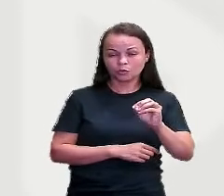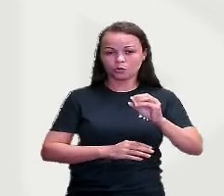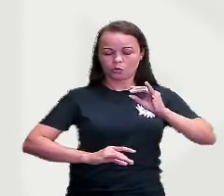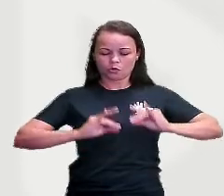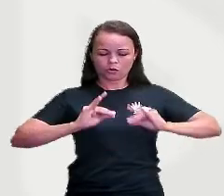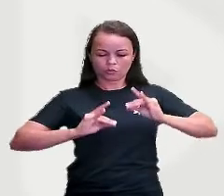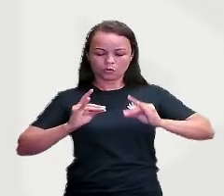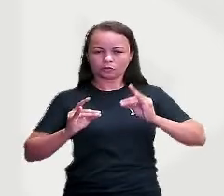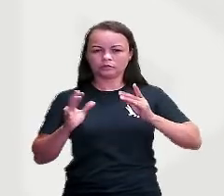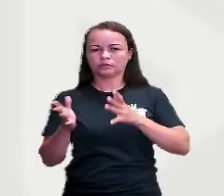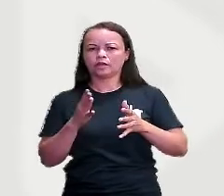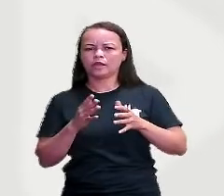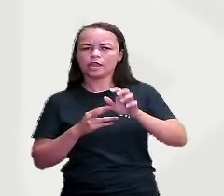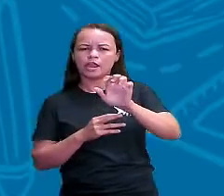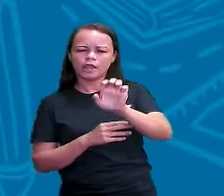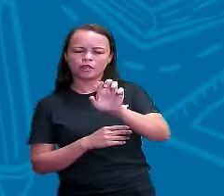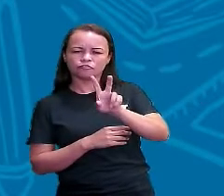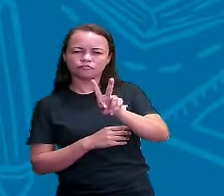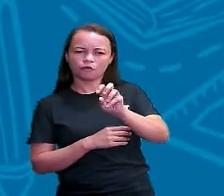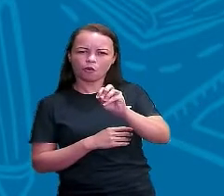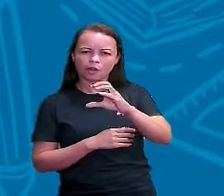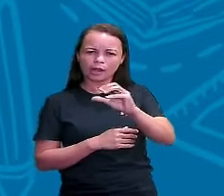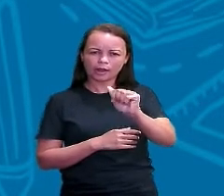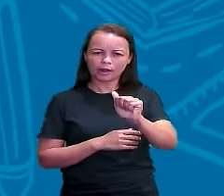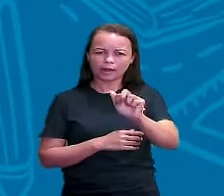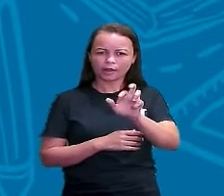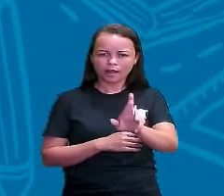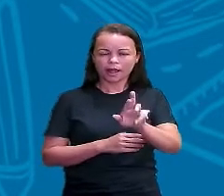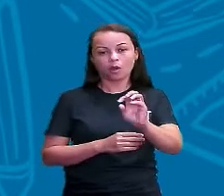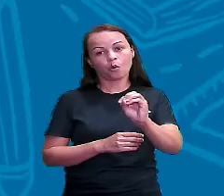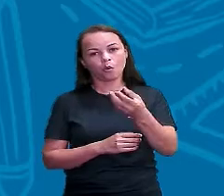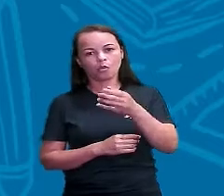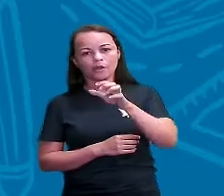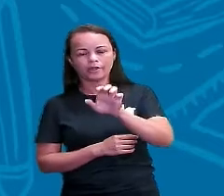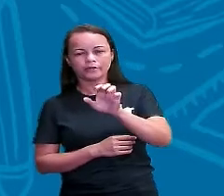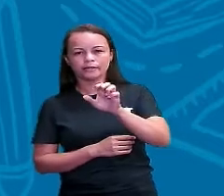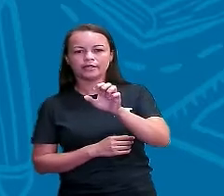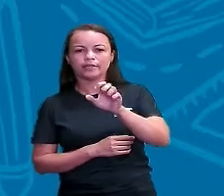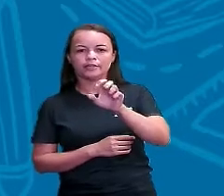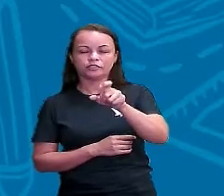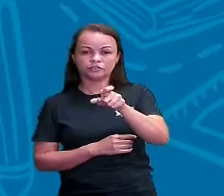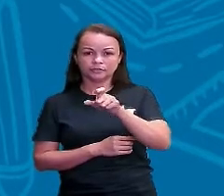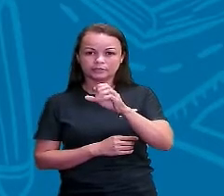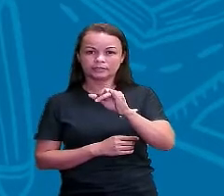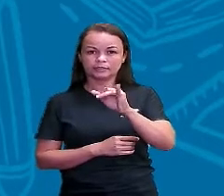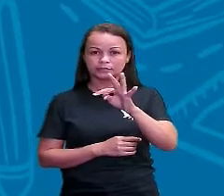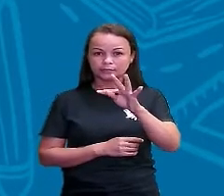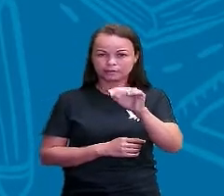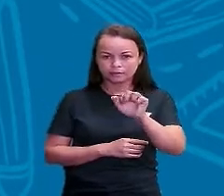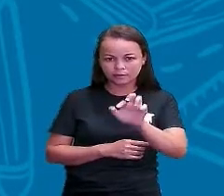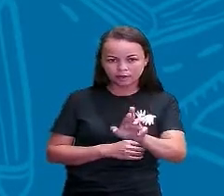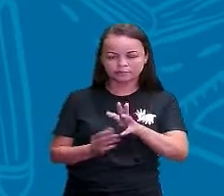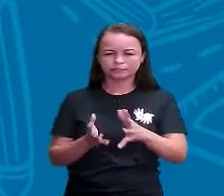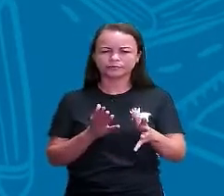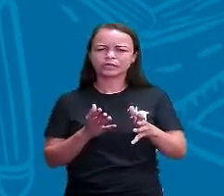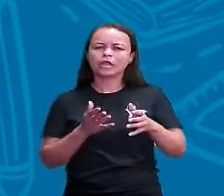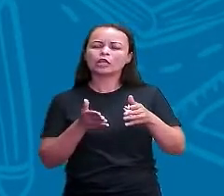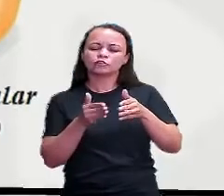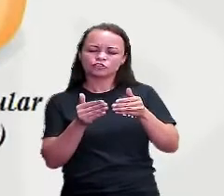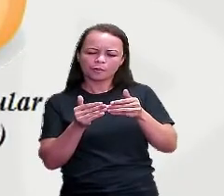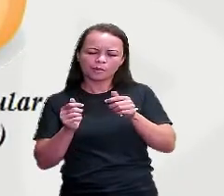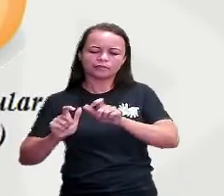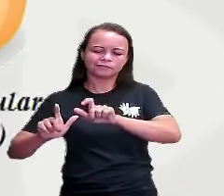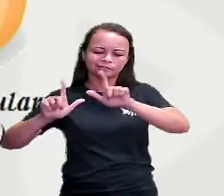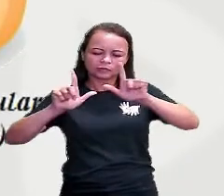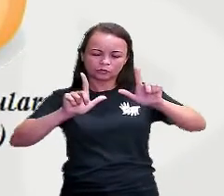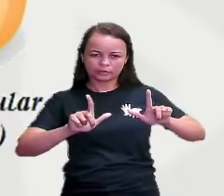Evocar ou excitar. Volta aqui comigo, por favor, produção. Eu já vou pedir justamente para a produção já olhar com muito carinho essa nossa próxima